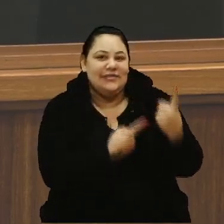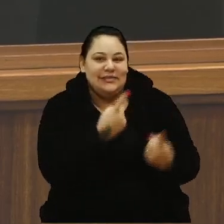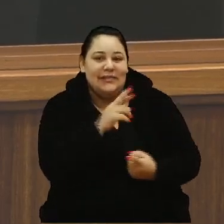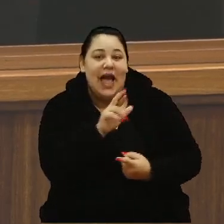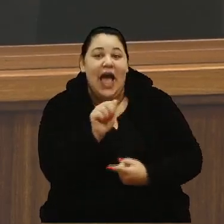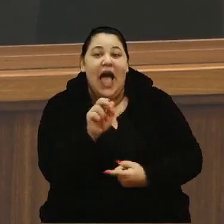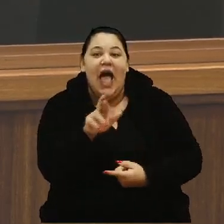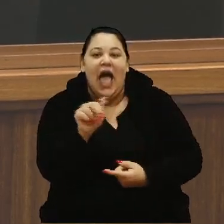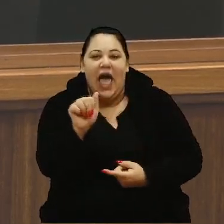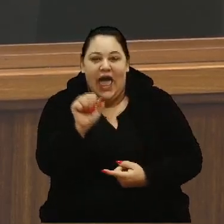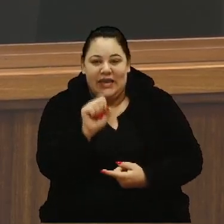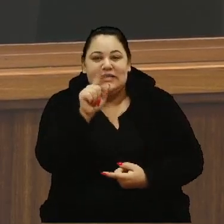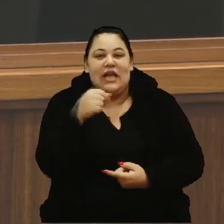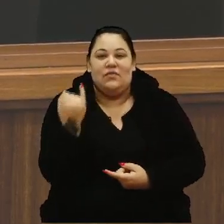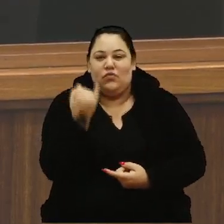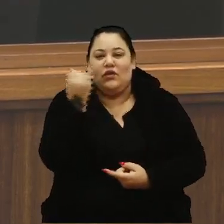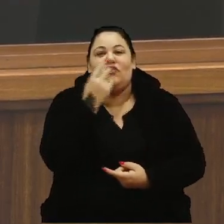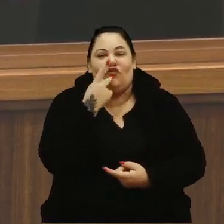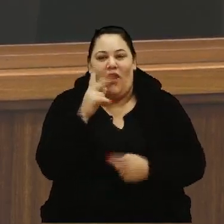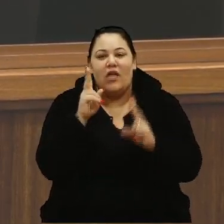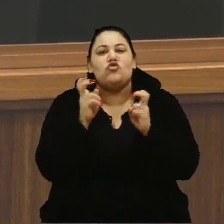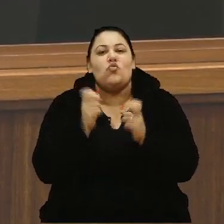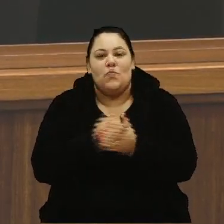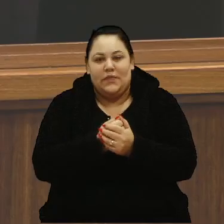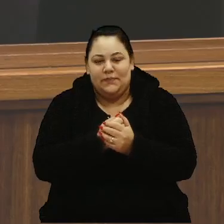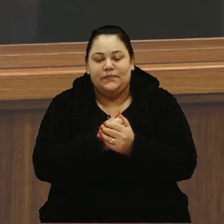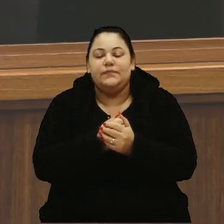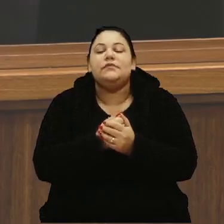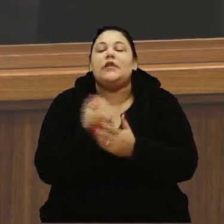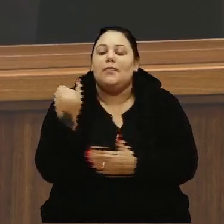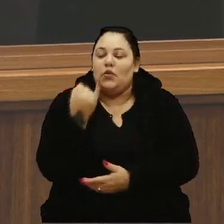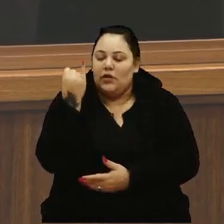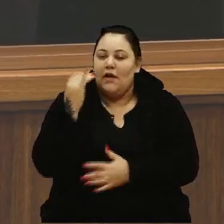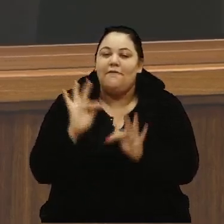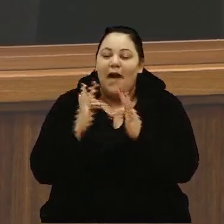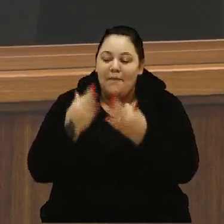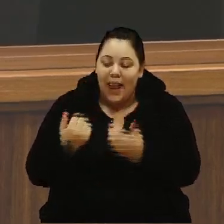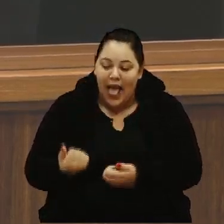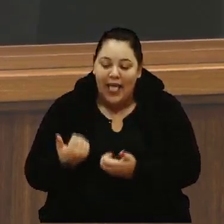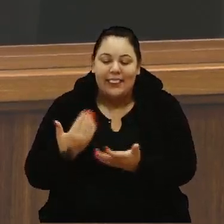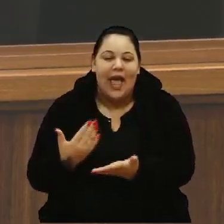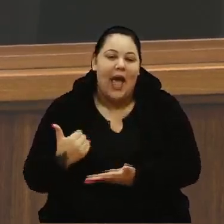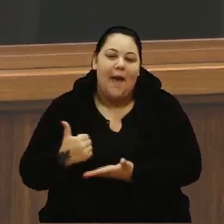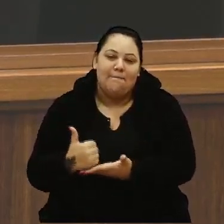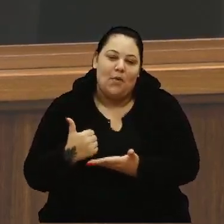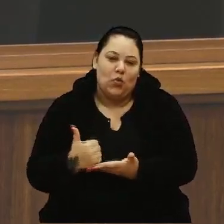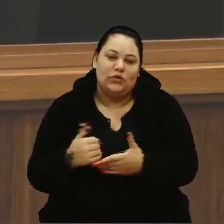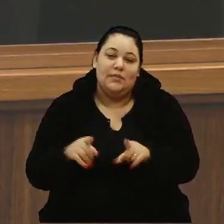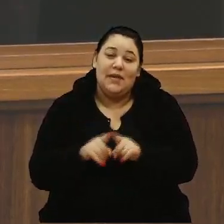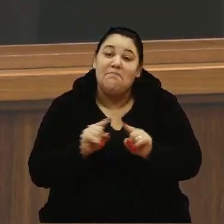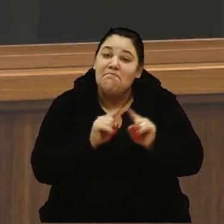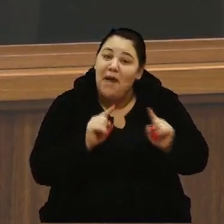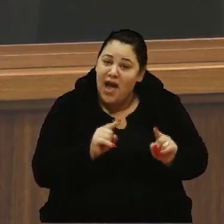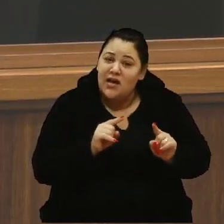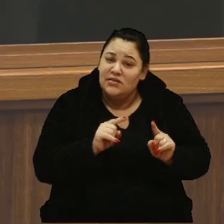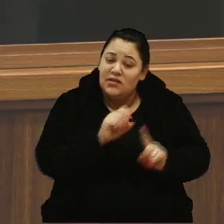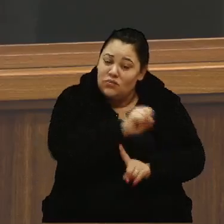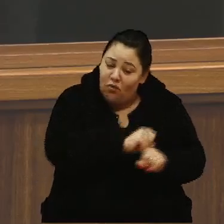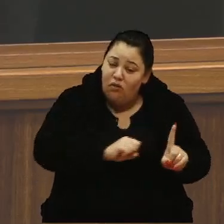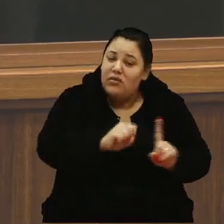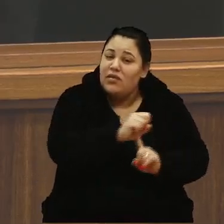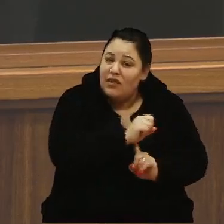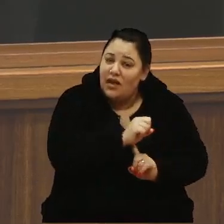fundamental falar sobre isso. É importante a família dar apoio, mas nós precisamos que a sociedade conheça, para